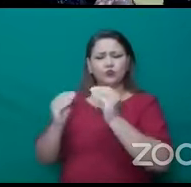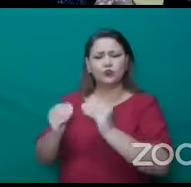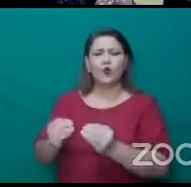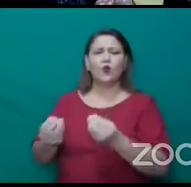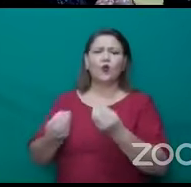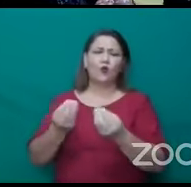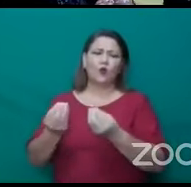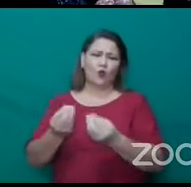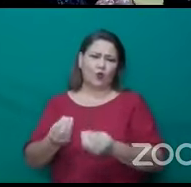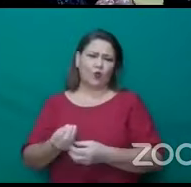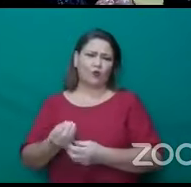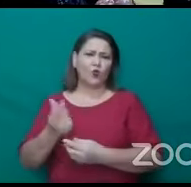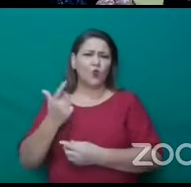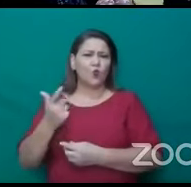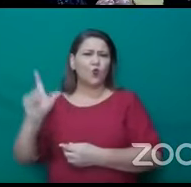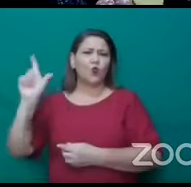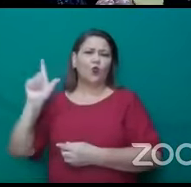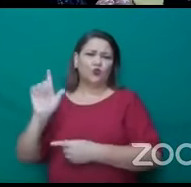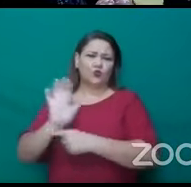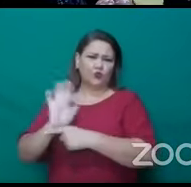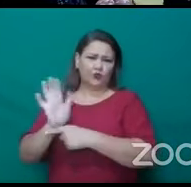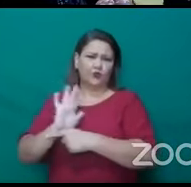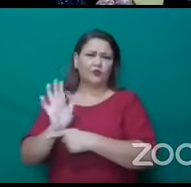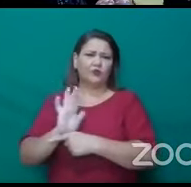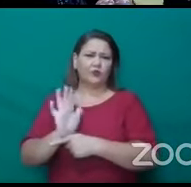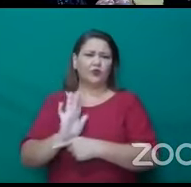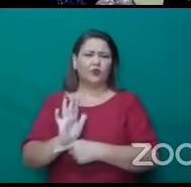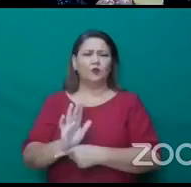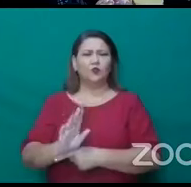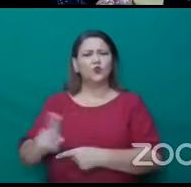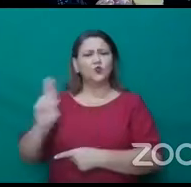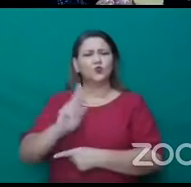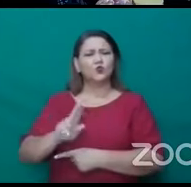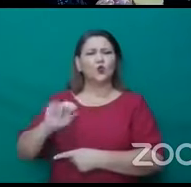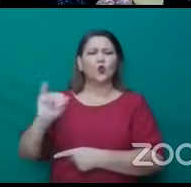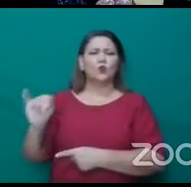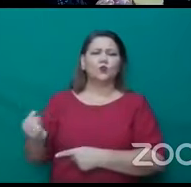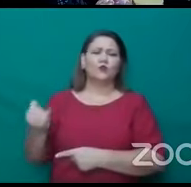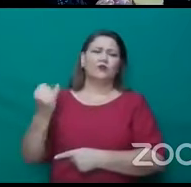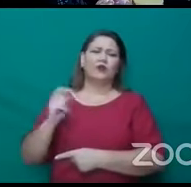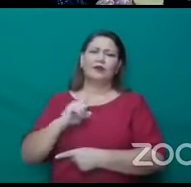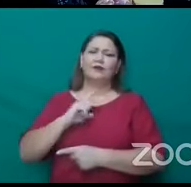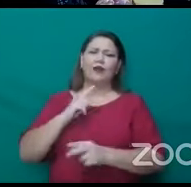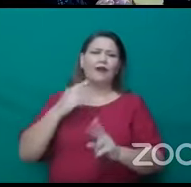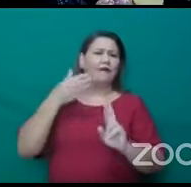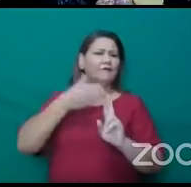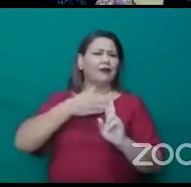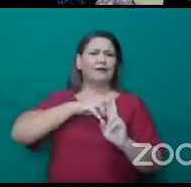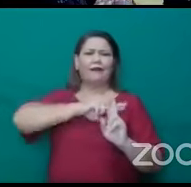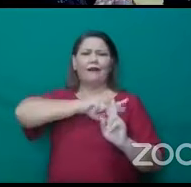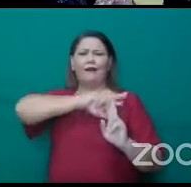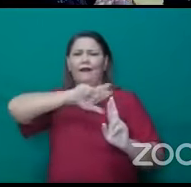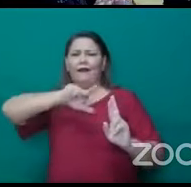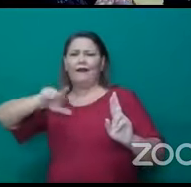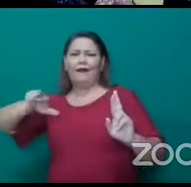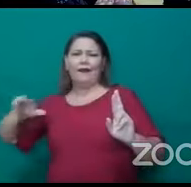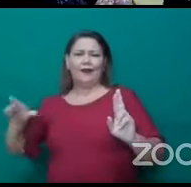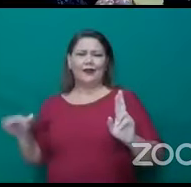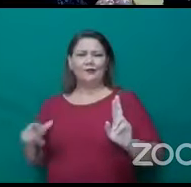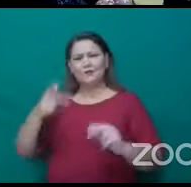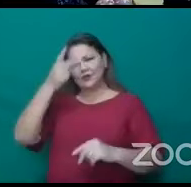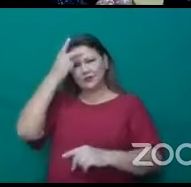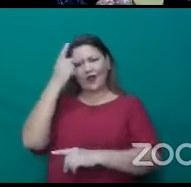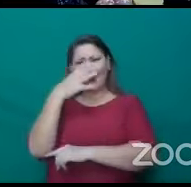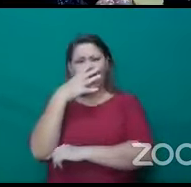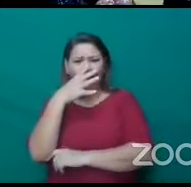usou muitos outros filmes. A gente usou. Nossa, é assim, é um rio de referência, assim. Eu acho que quando a pessoa assiste o filme, eu acho que ela